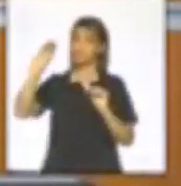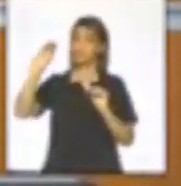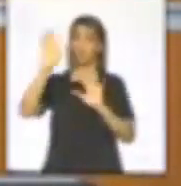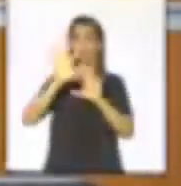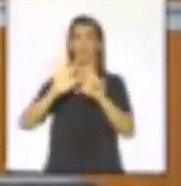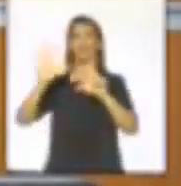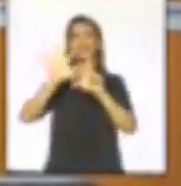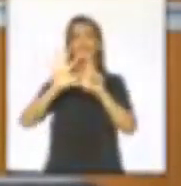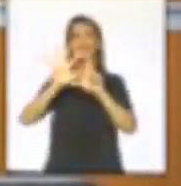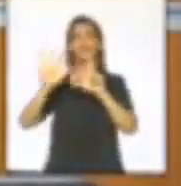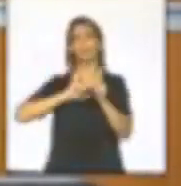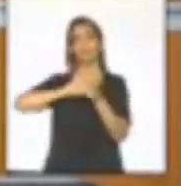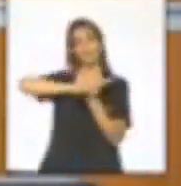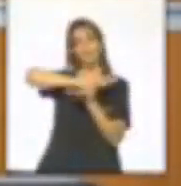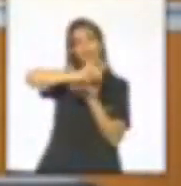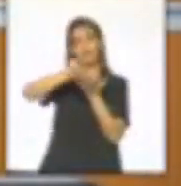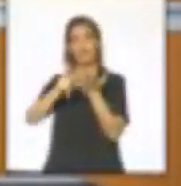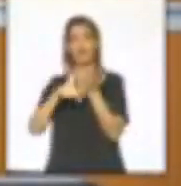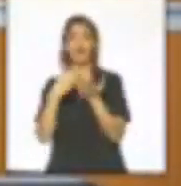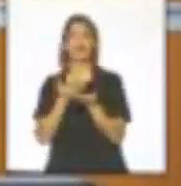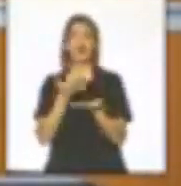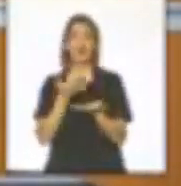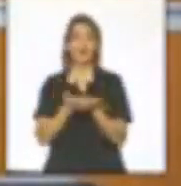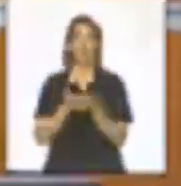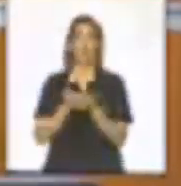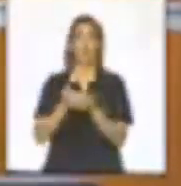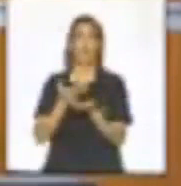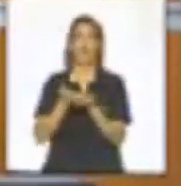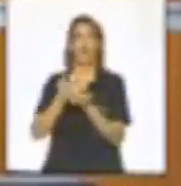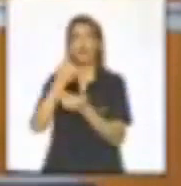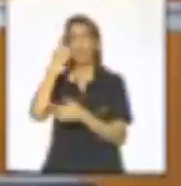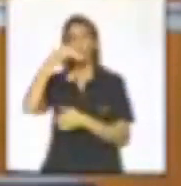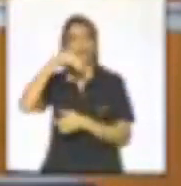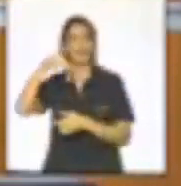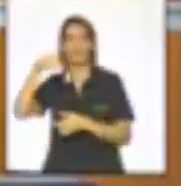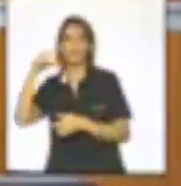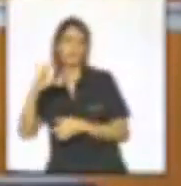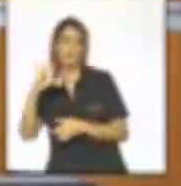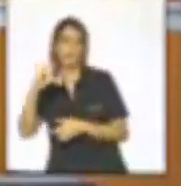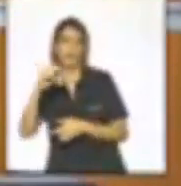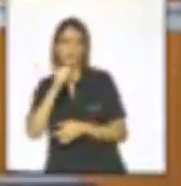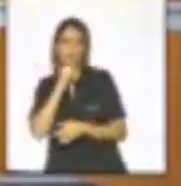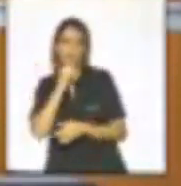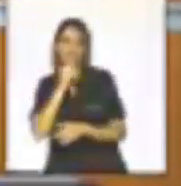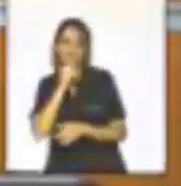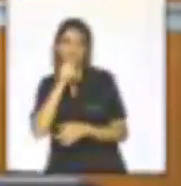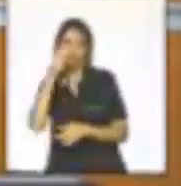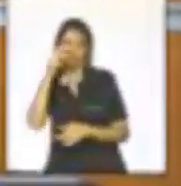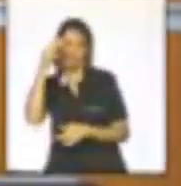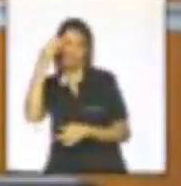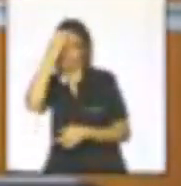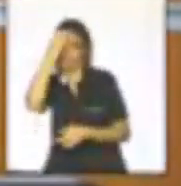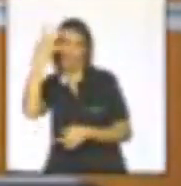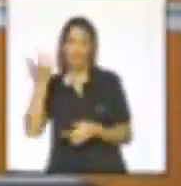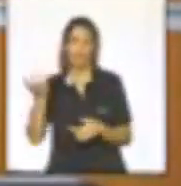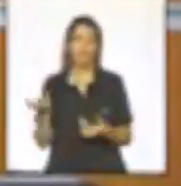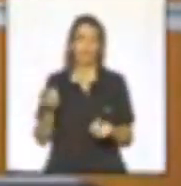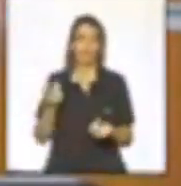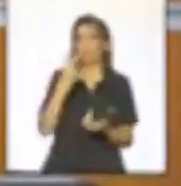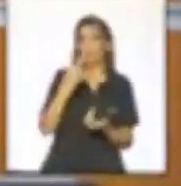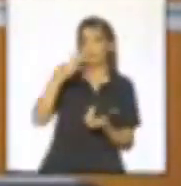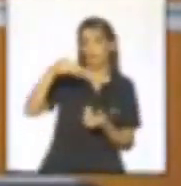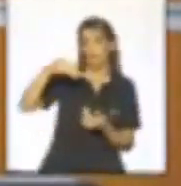tem várias aulas lá na sequência. Aula 1, MMC, um exemplo, não lembro de cabeça agora. 2,